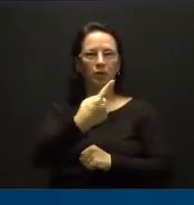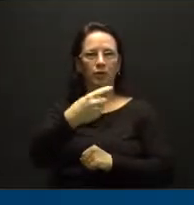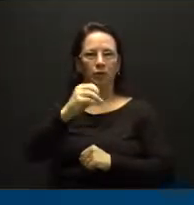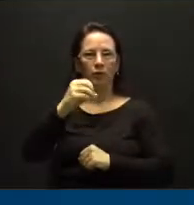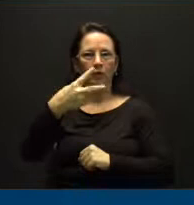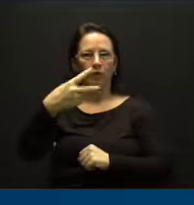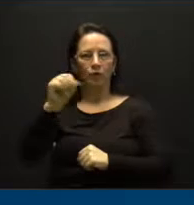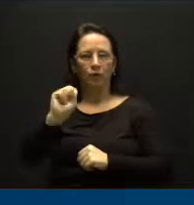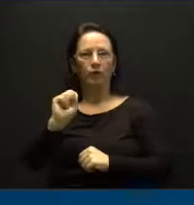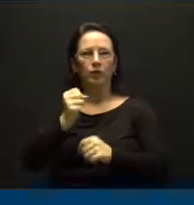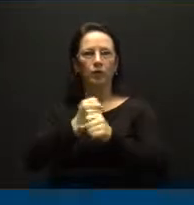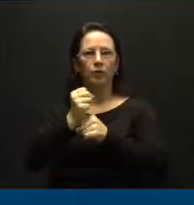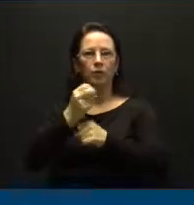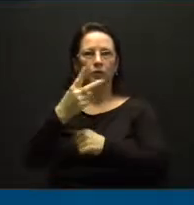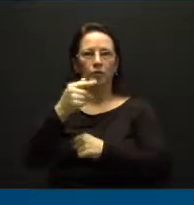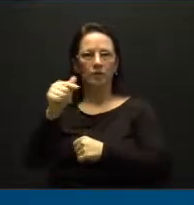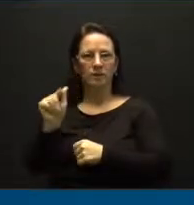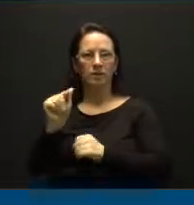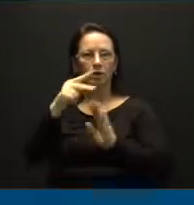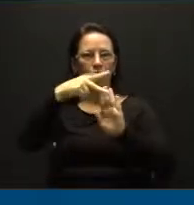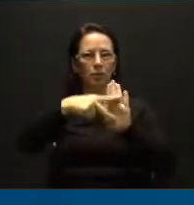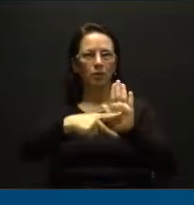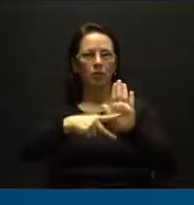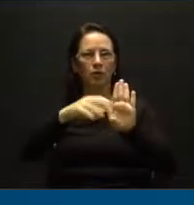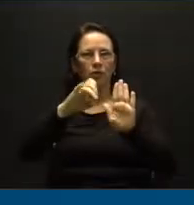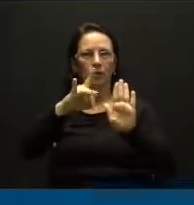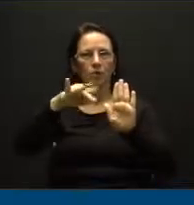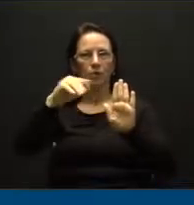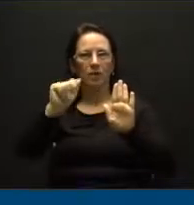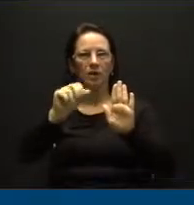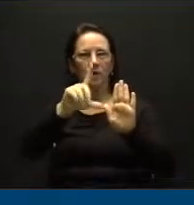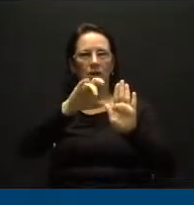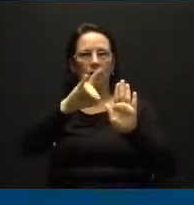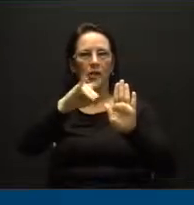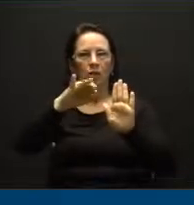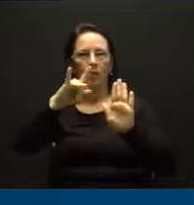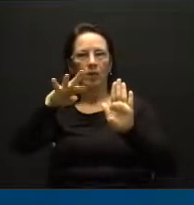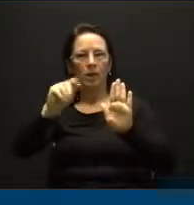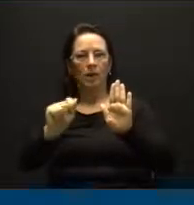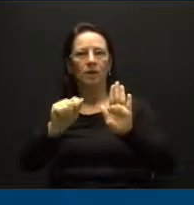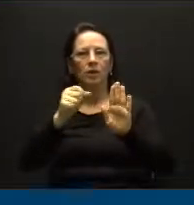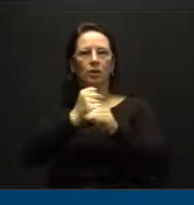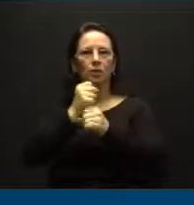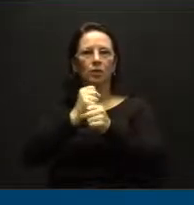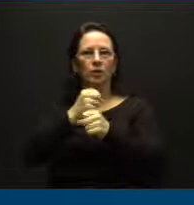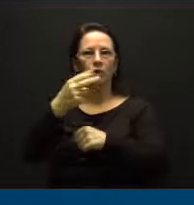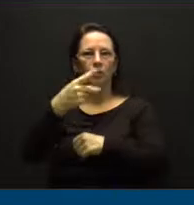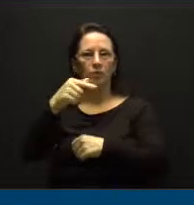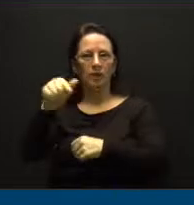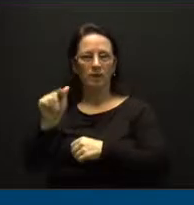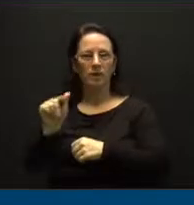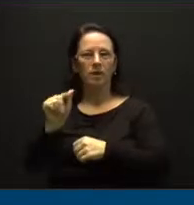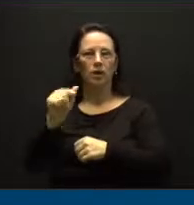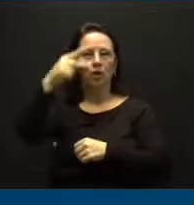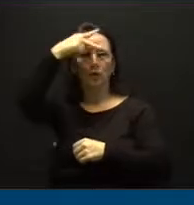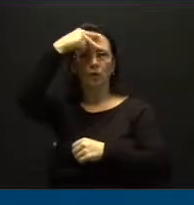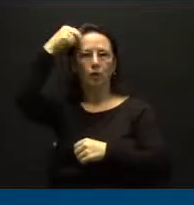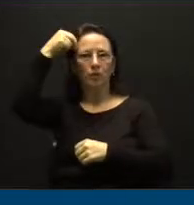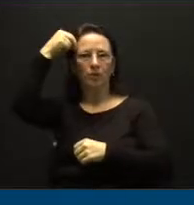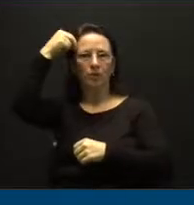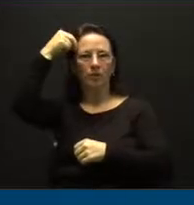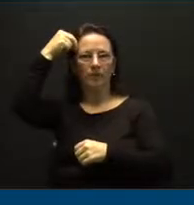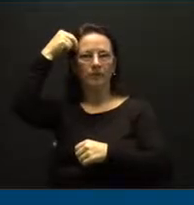de 2007 o projeto de emenda à lei orgânica número 04 de 2007 de autoria do prefeito municipal